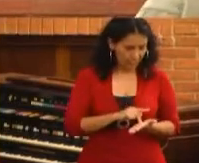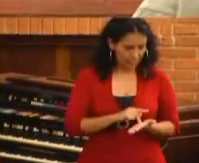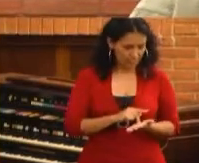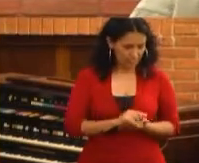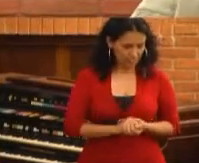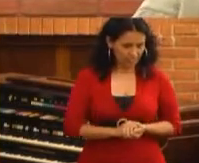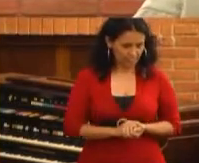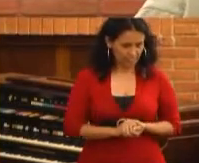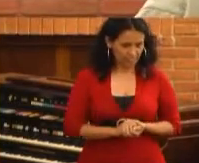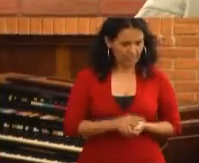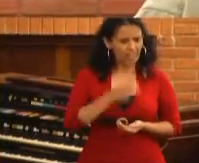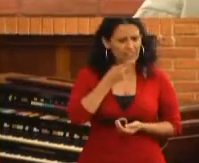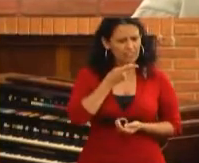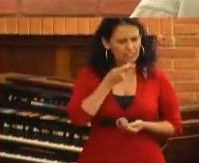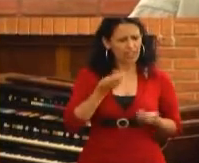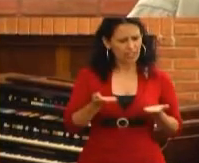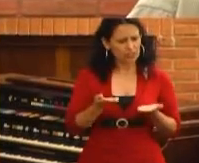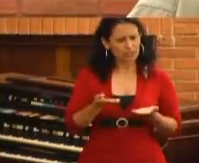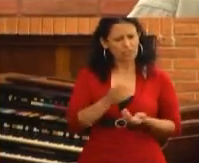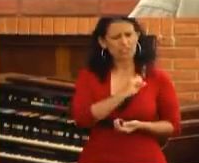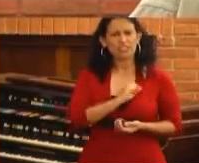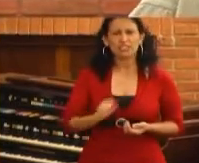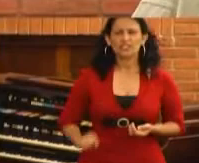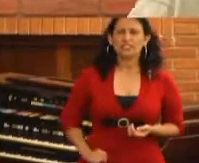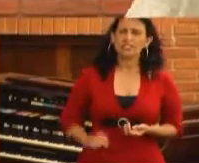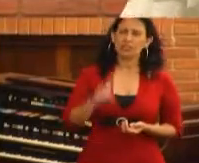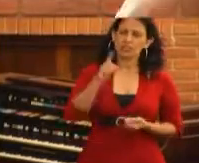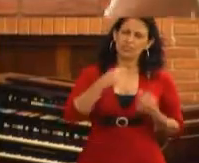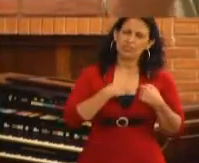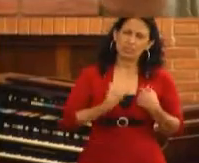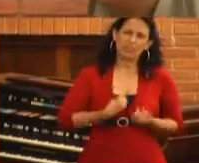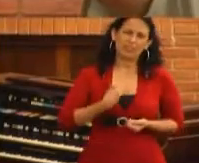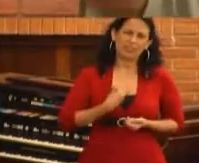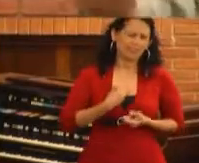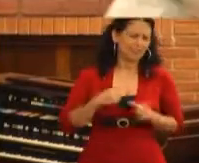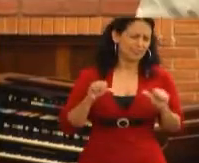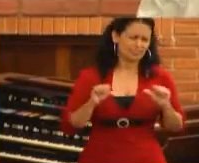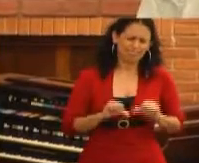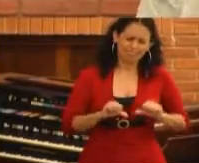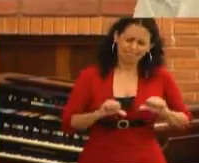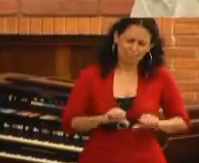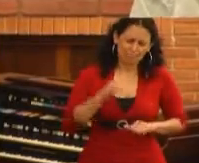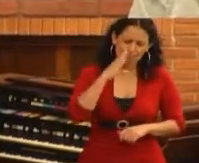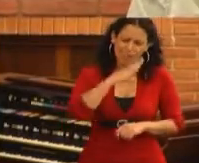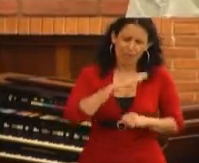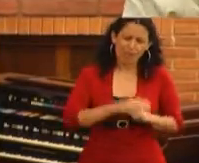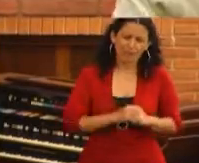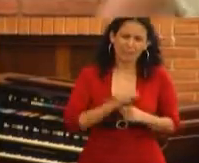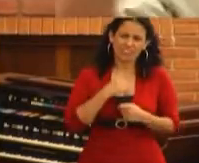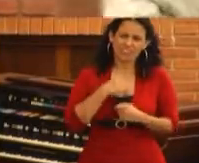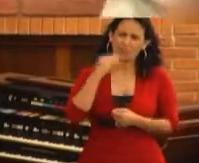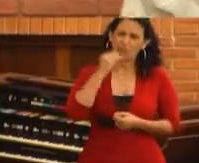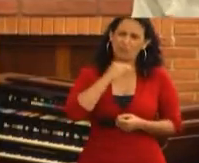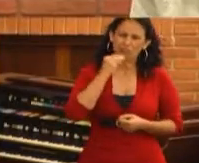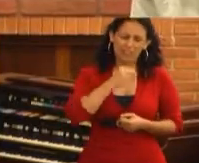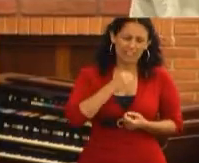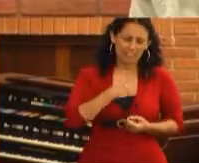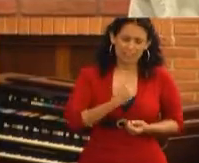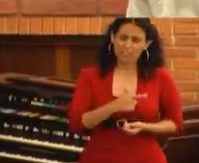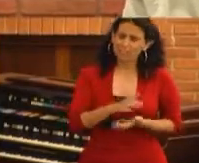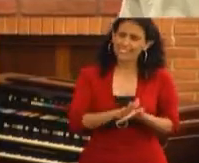fracassada, meus problemas. Eu quero oferecer o que eu tenho para Ti. Eu só tenho